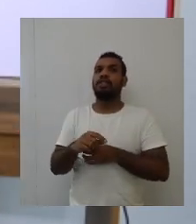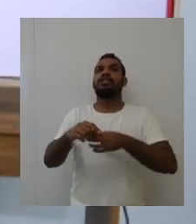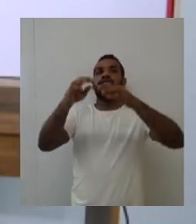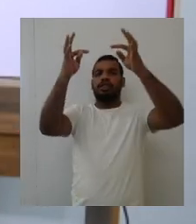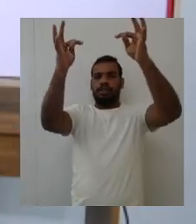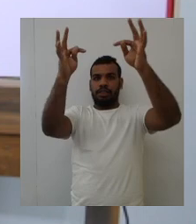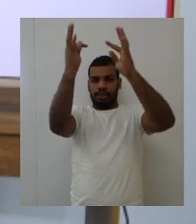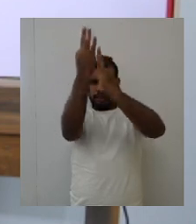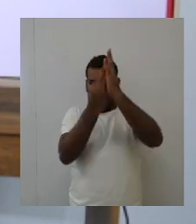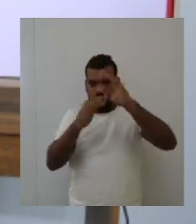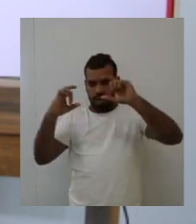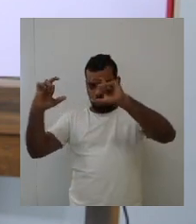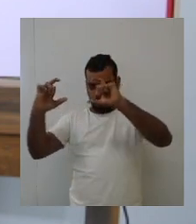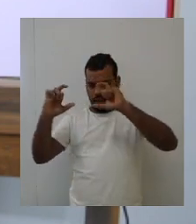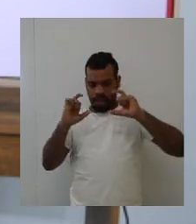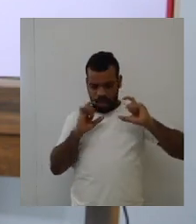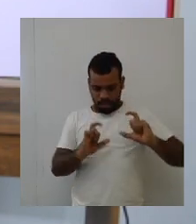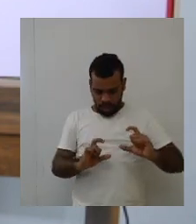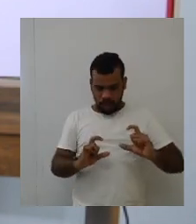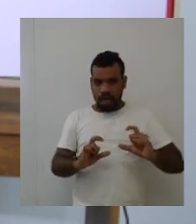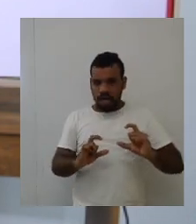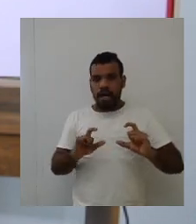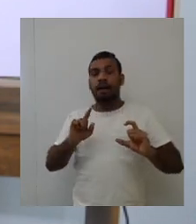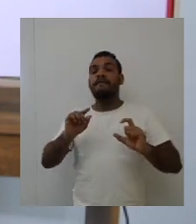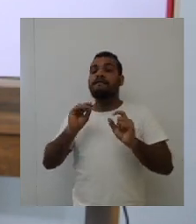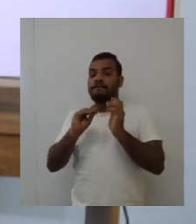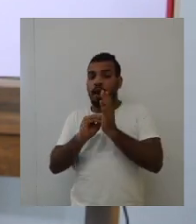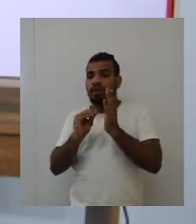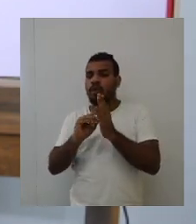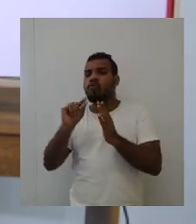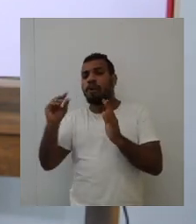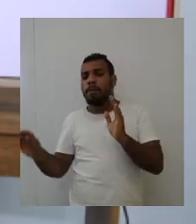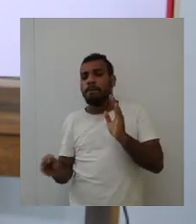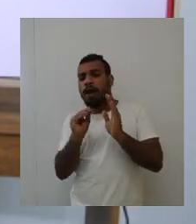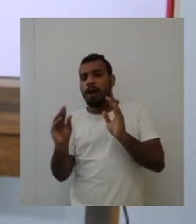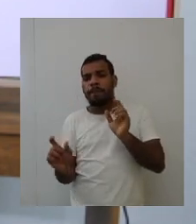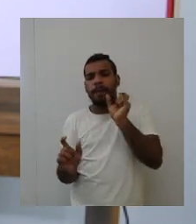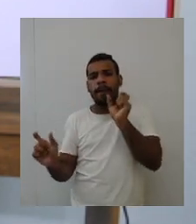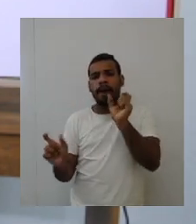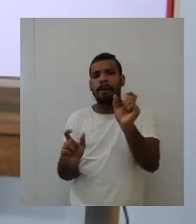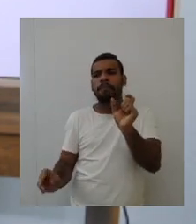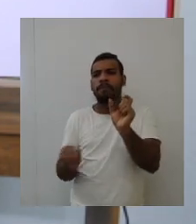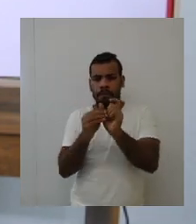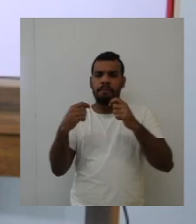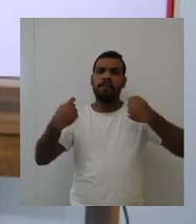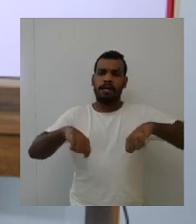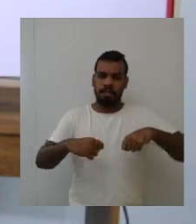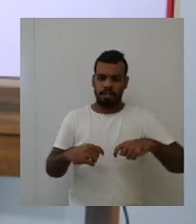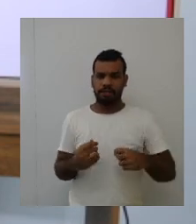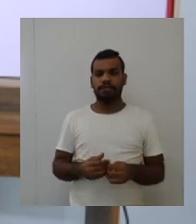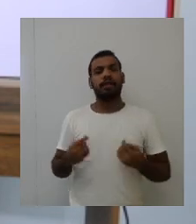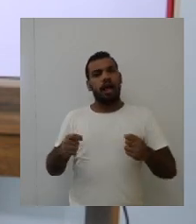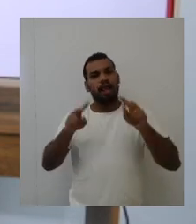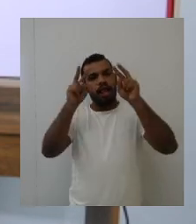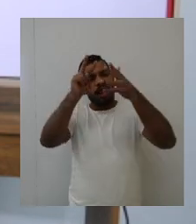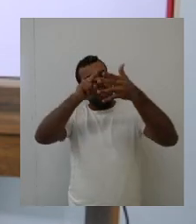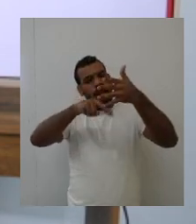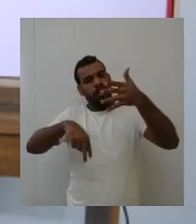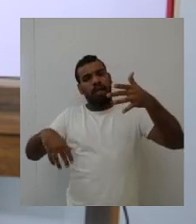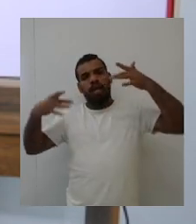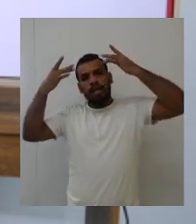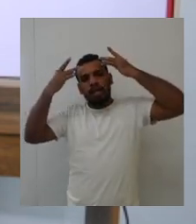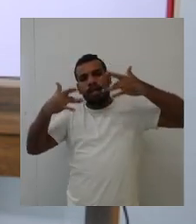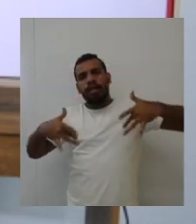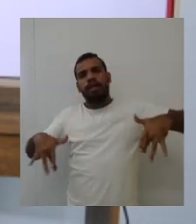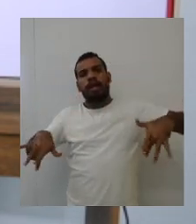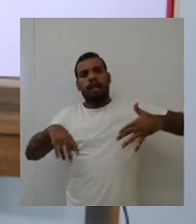reescrever esse texto, inserindo esses elementos coesivos para facilitar a leitura e a leitura se tornar mais fluida, gostosa, não é? E que a gente